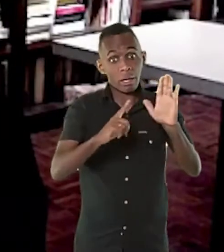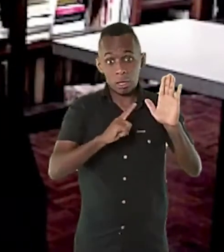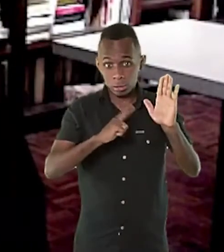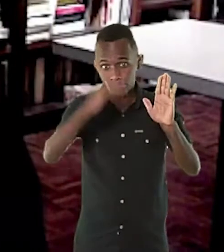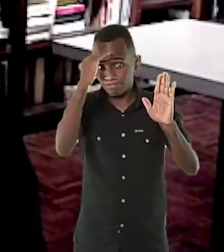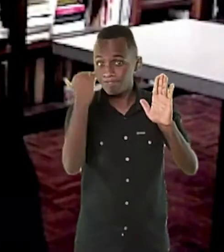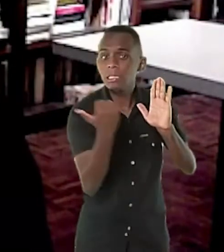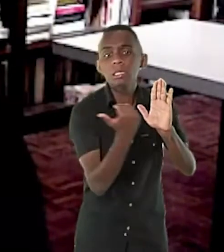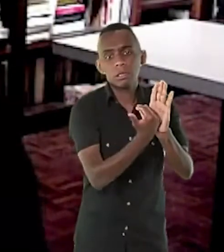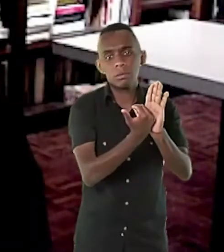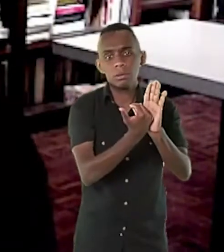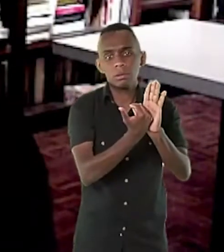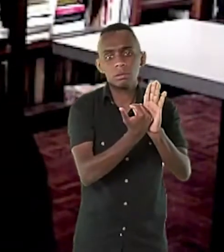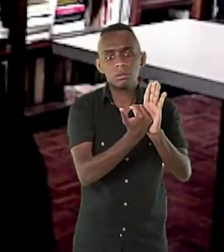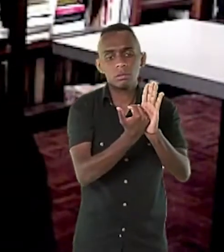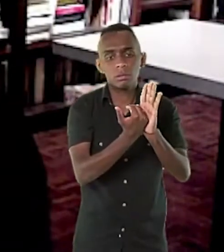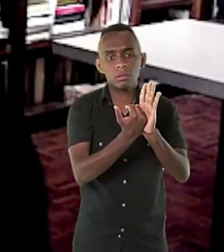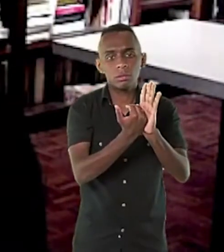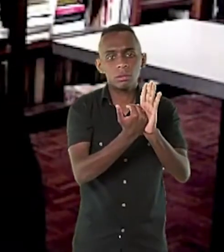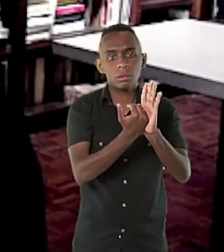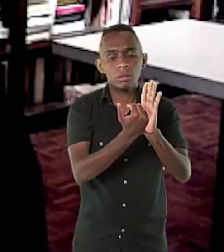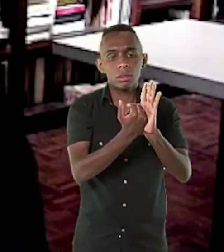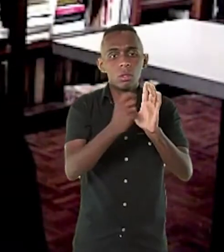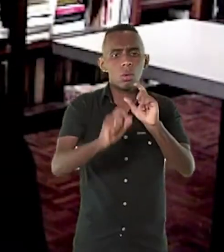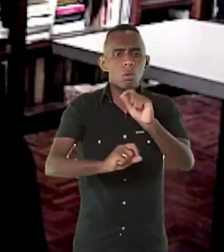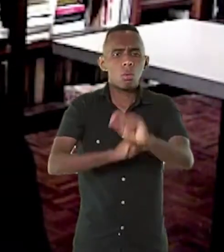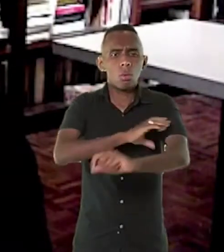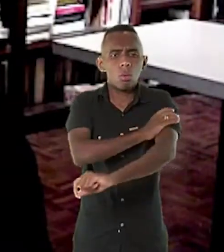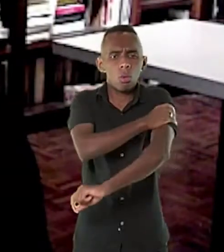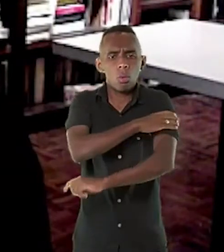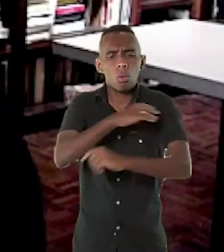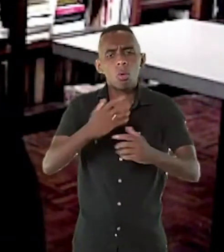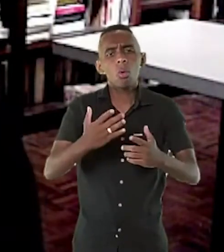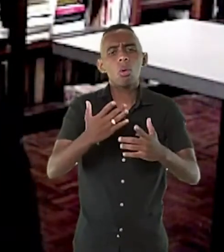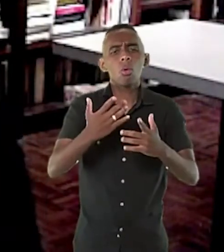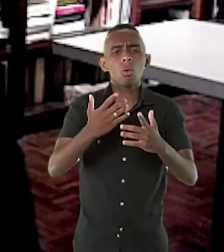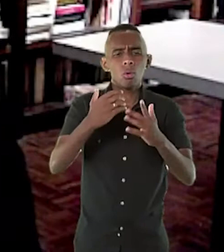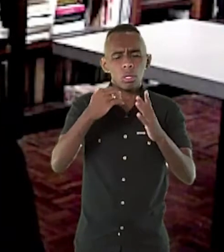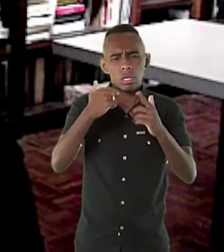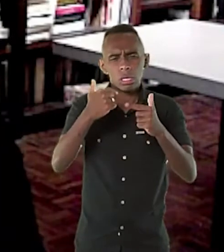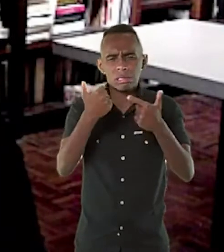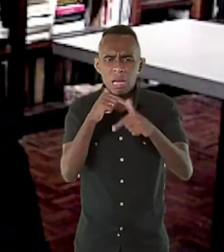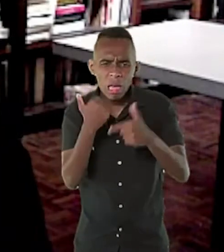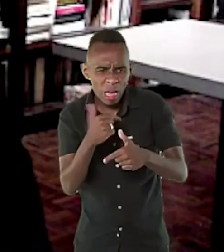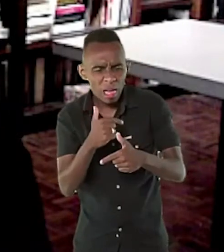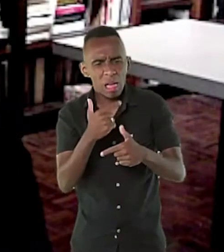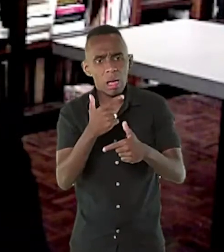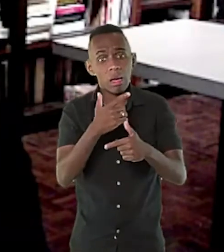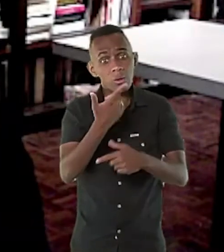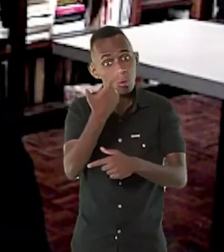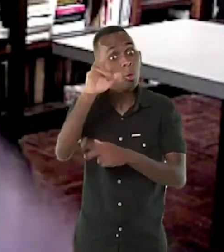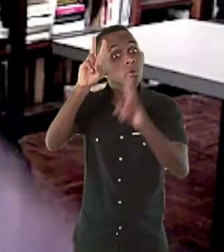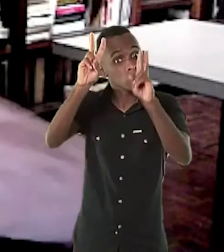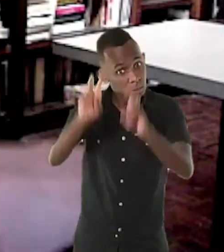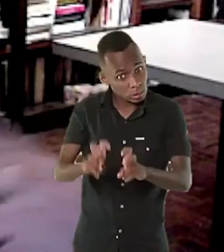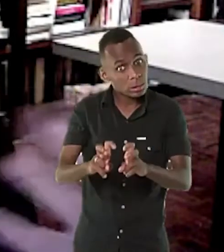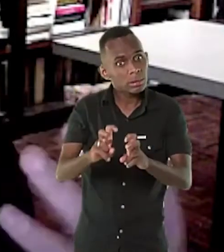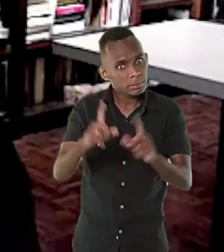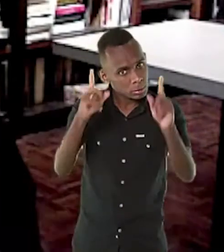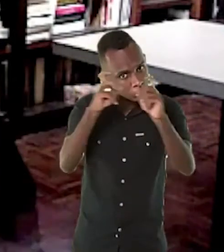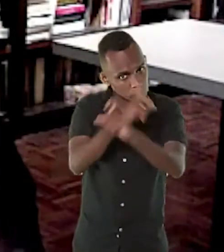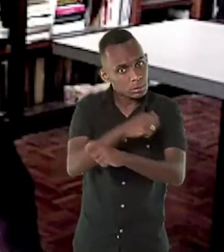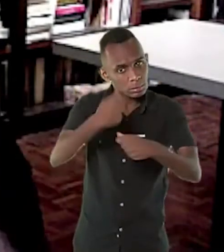liberdade. Então, esse nicho é uma bolha